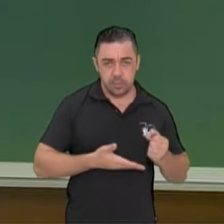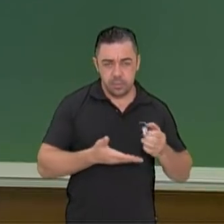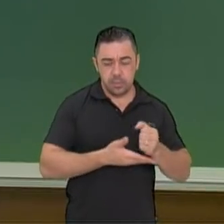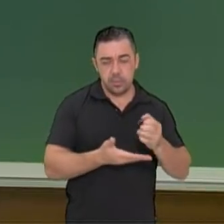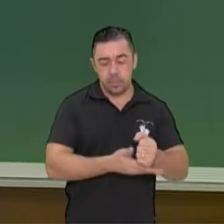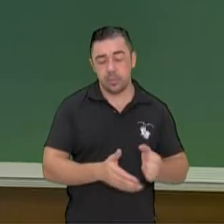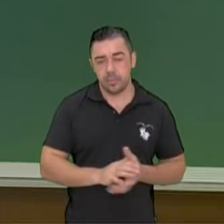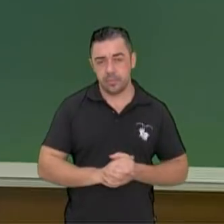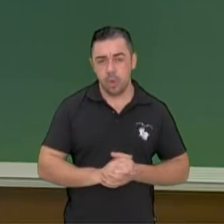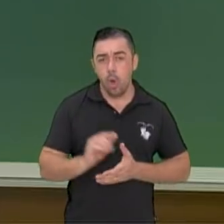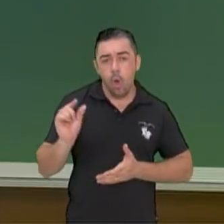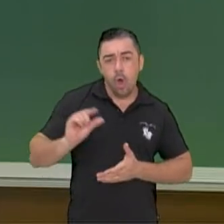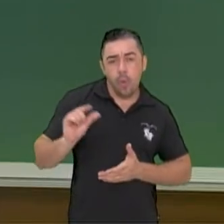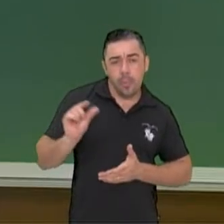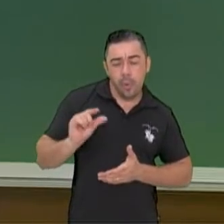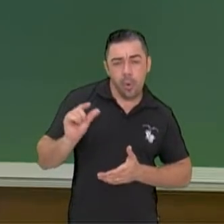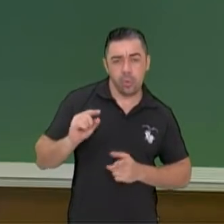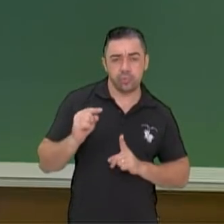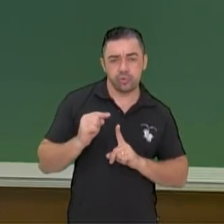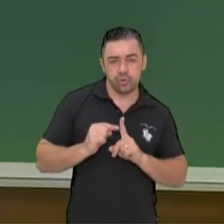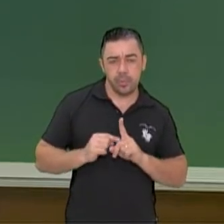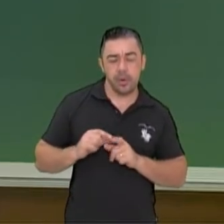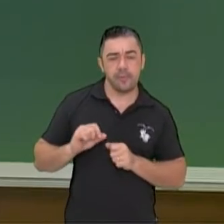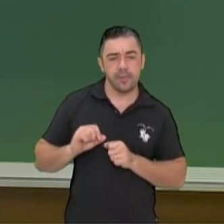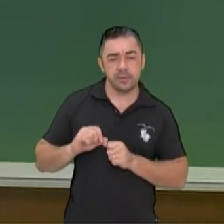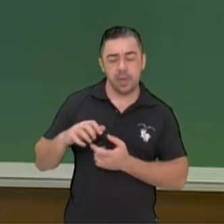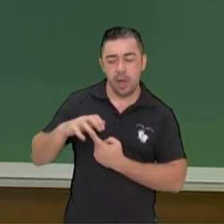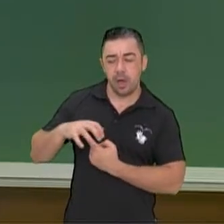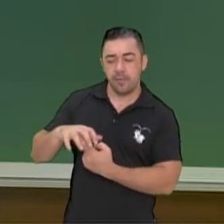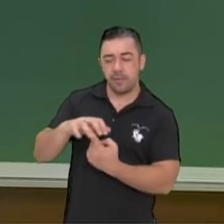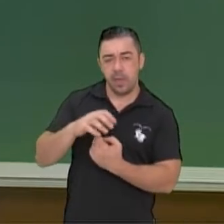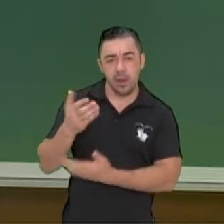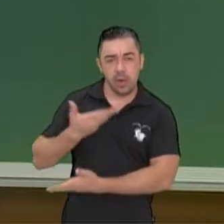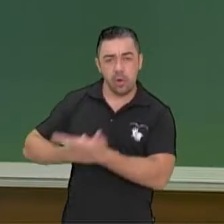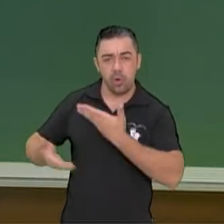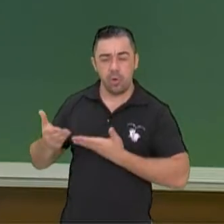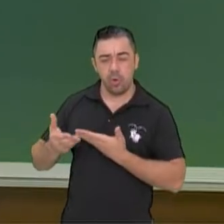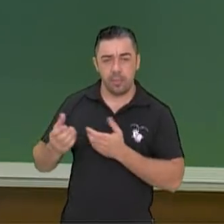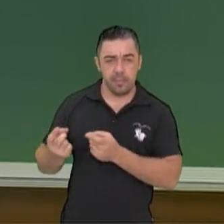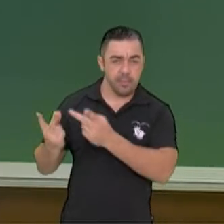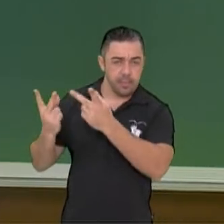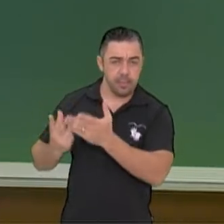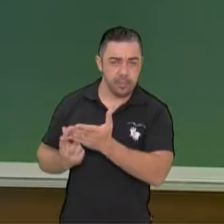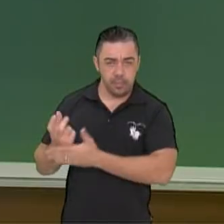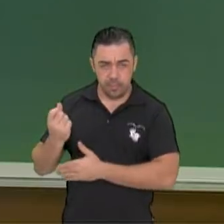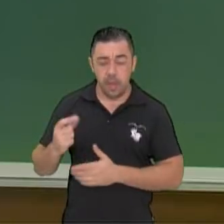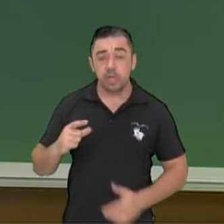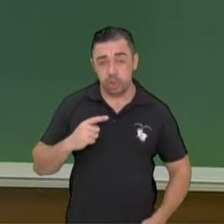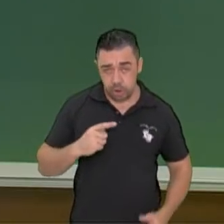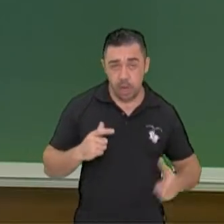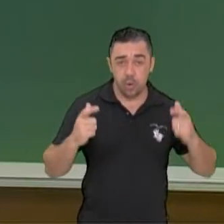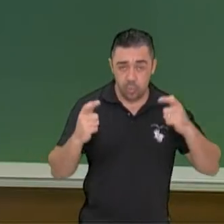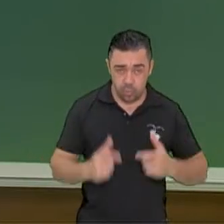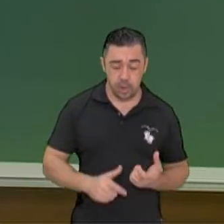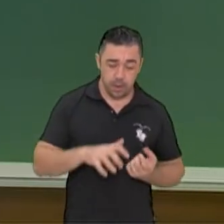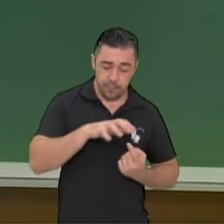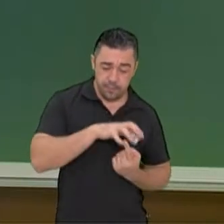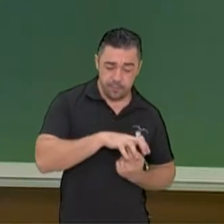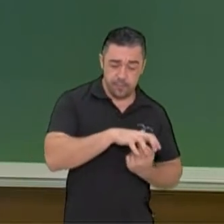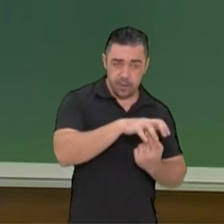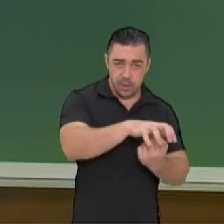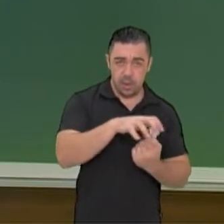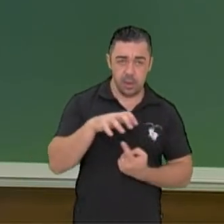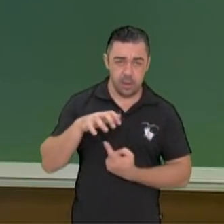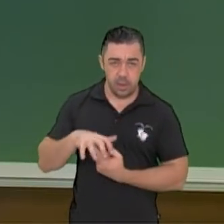historiadores. Pouco tipo de comércio se desenvolveu nesse período. Havia, sim, pontos comerciais importantíssimos, como